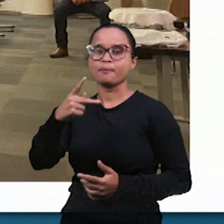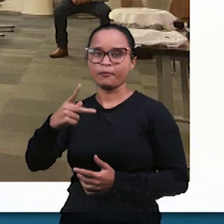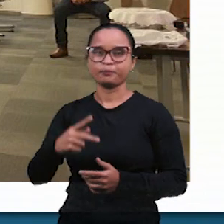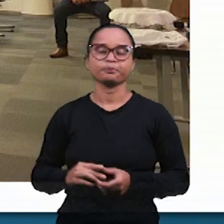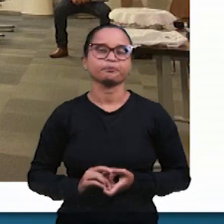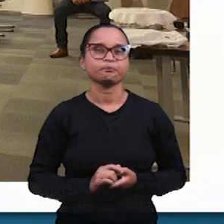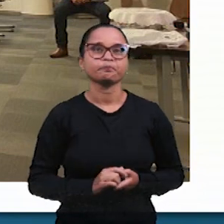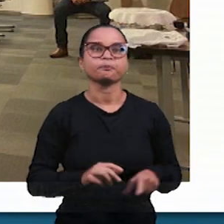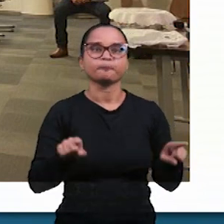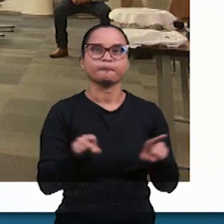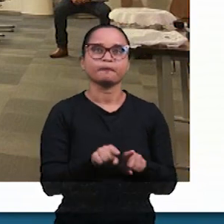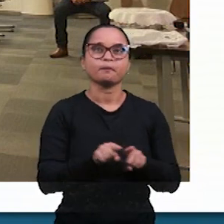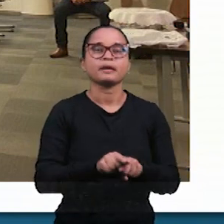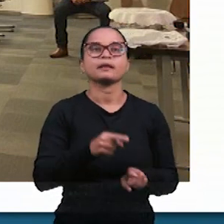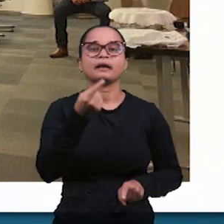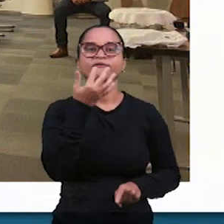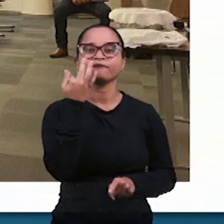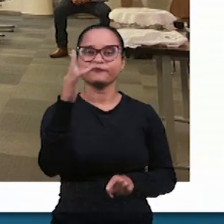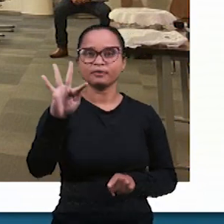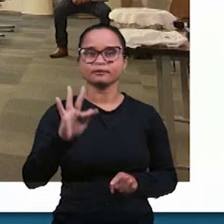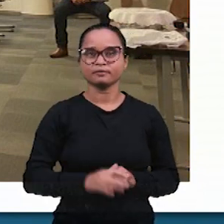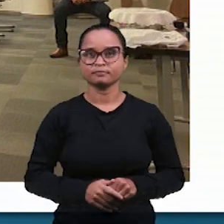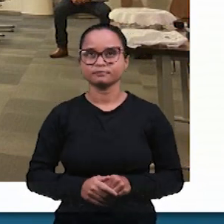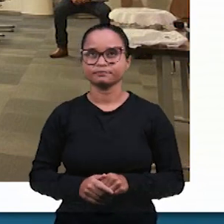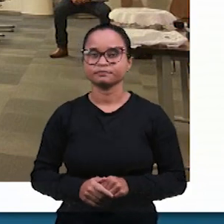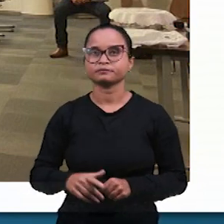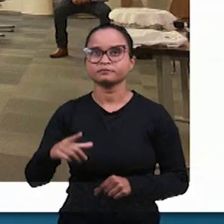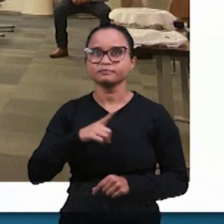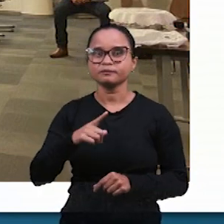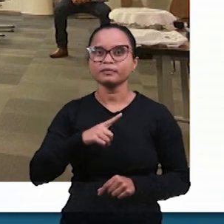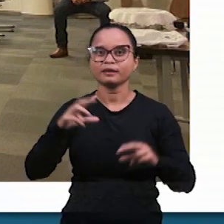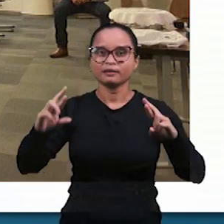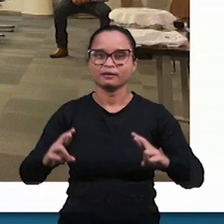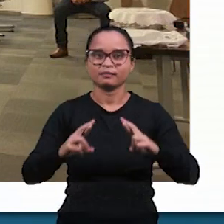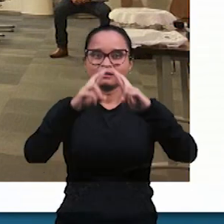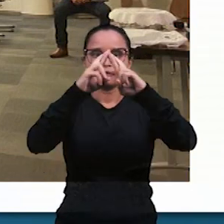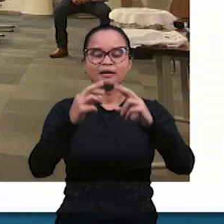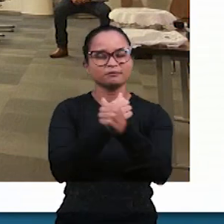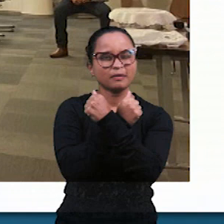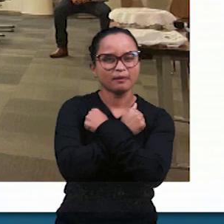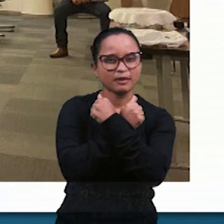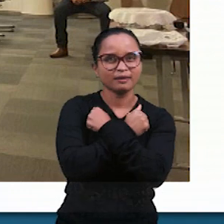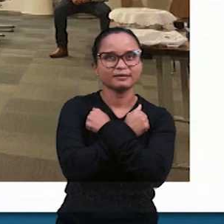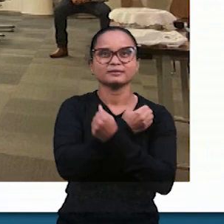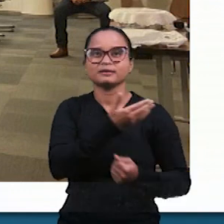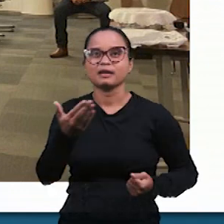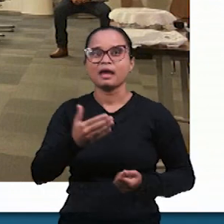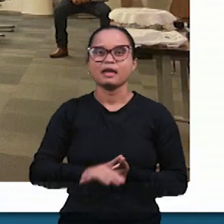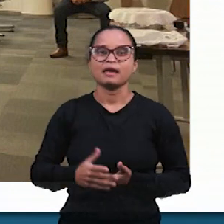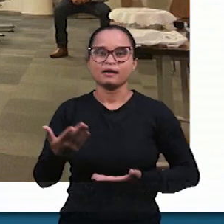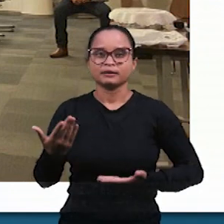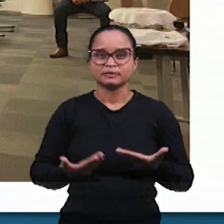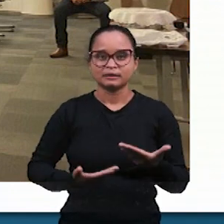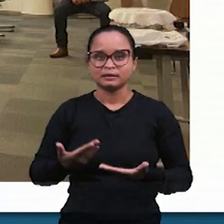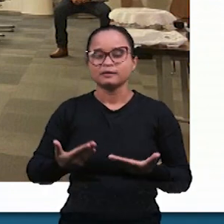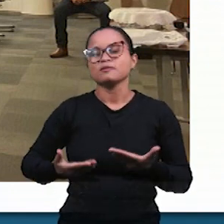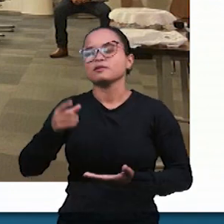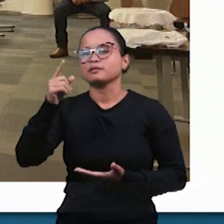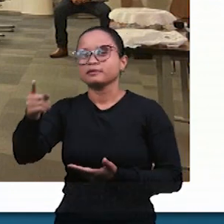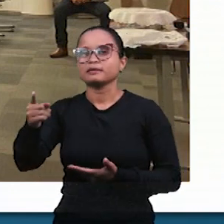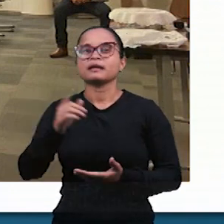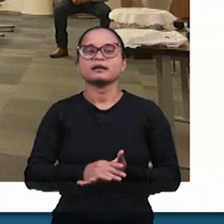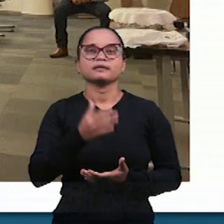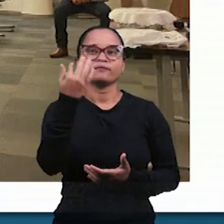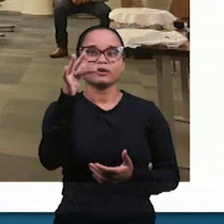na França, a igreja de Paris, na França, um abraço aos irmãos ali de Paris, na França,